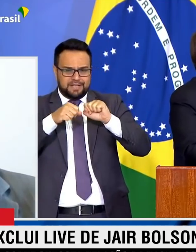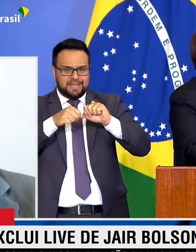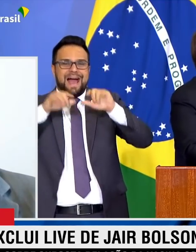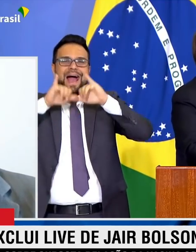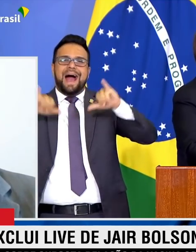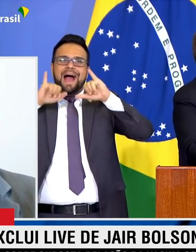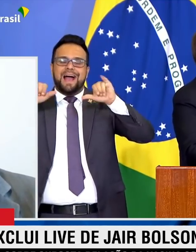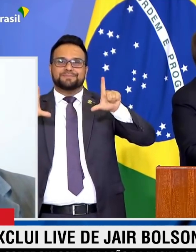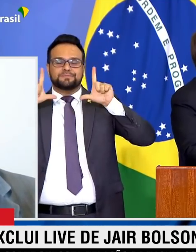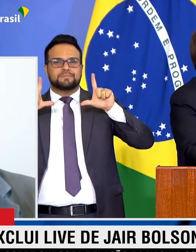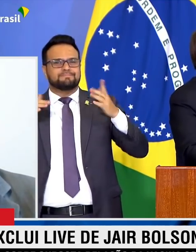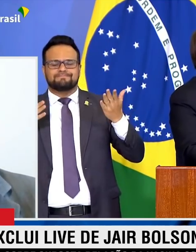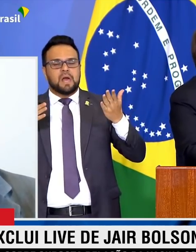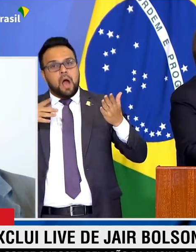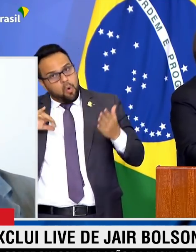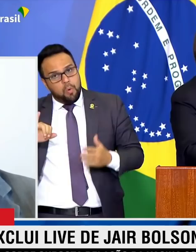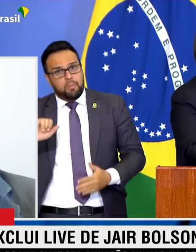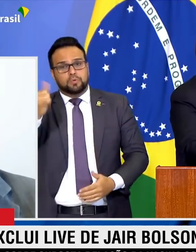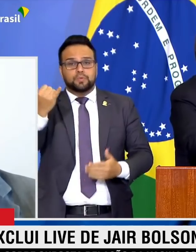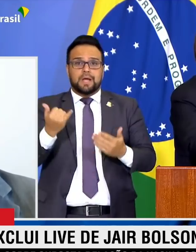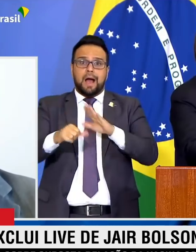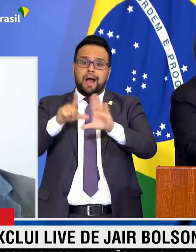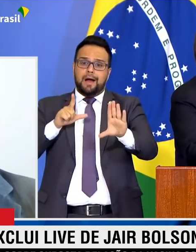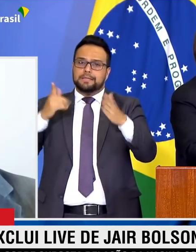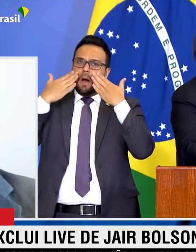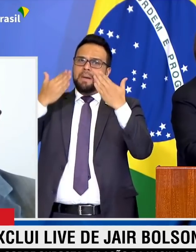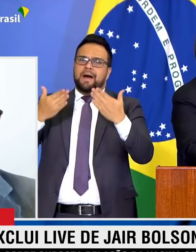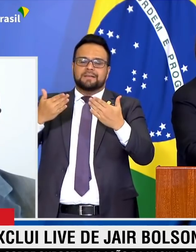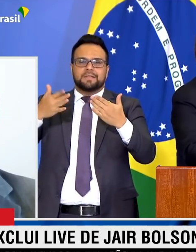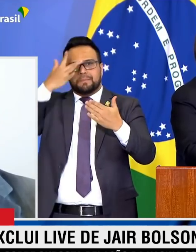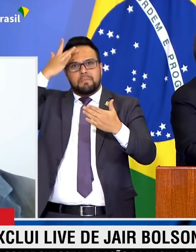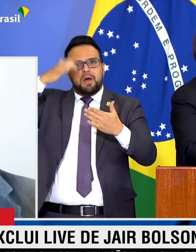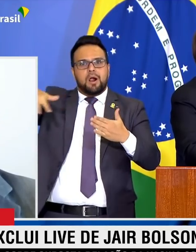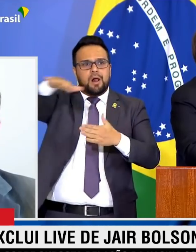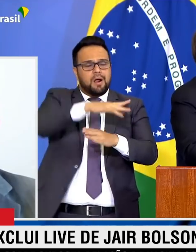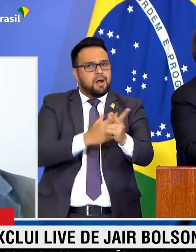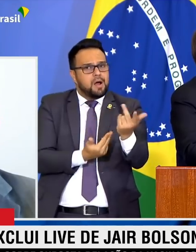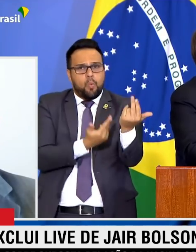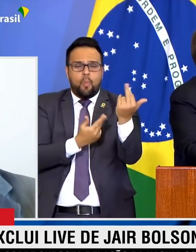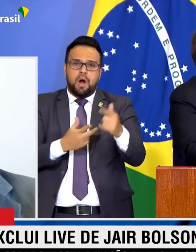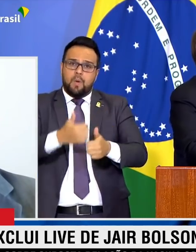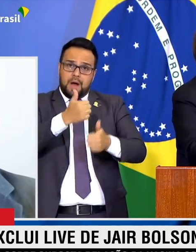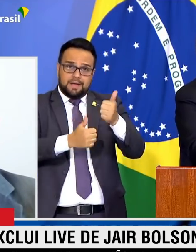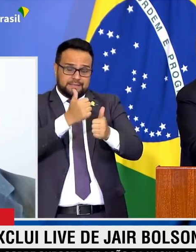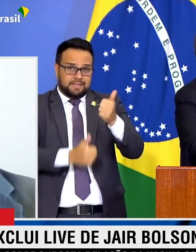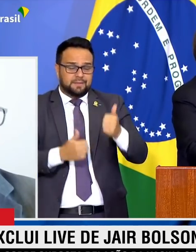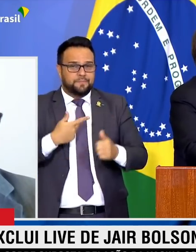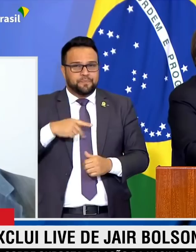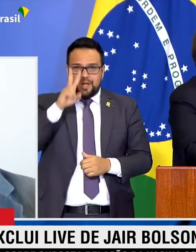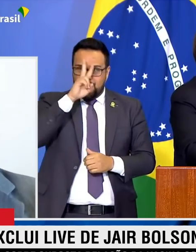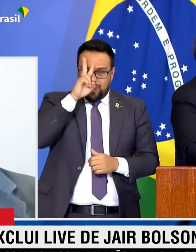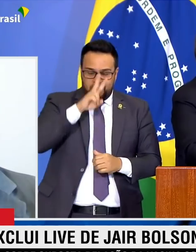falar isso nesse momento Nem no momento aí também em que a CPI dá mostras de desgaste a